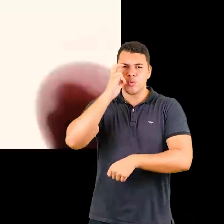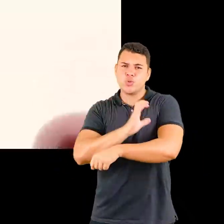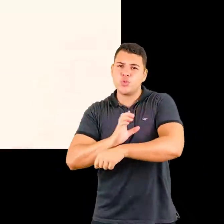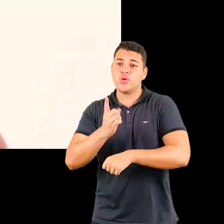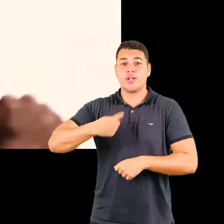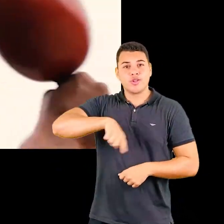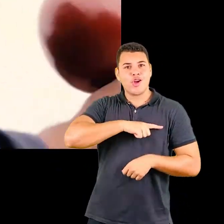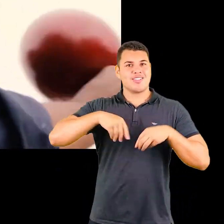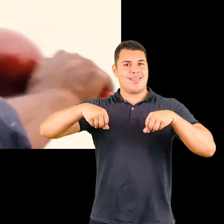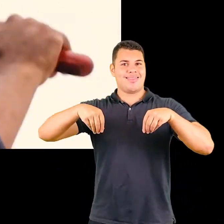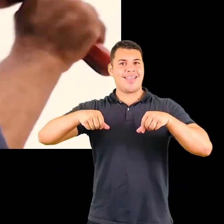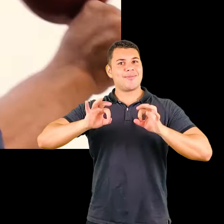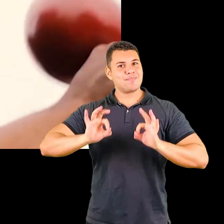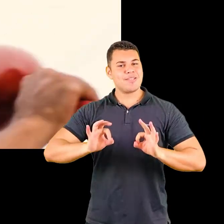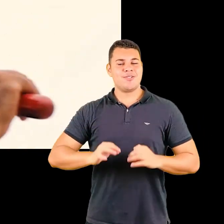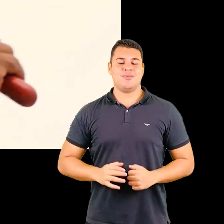chão.